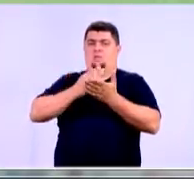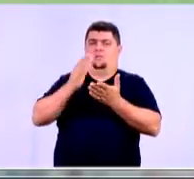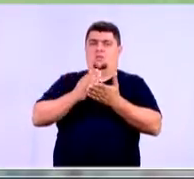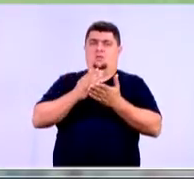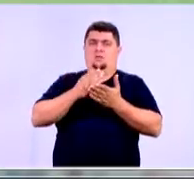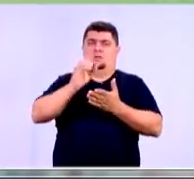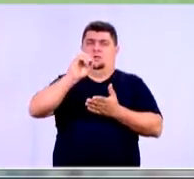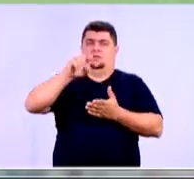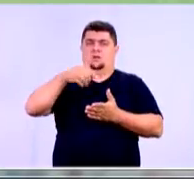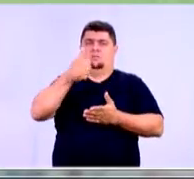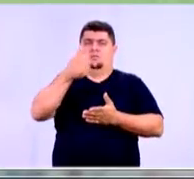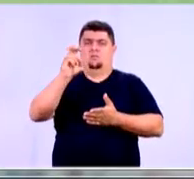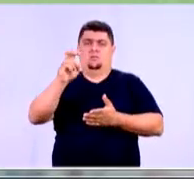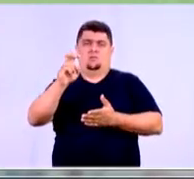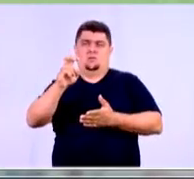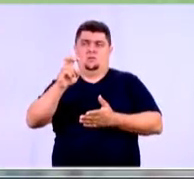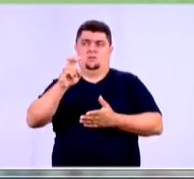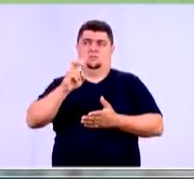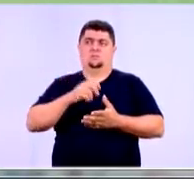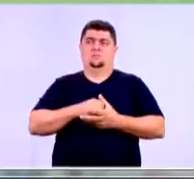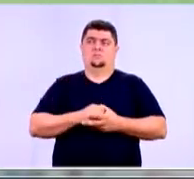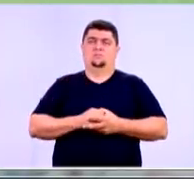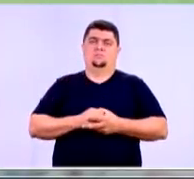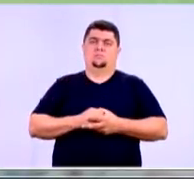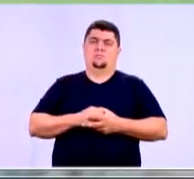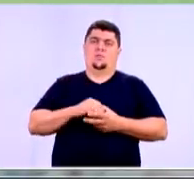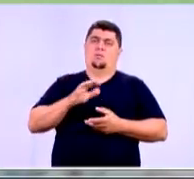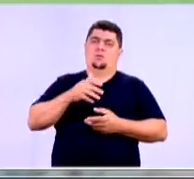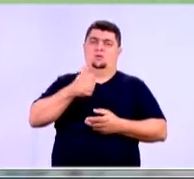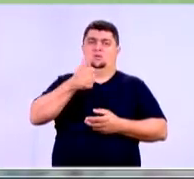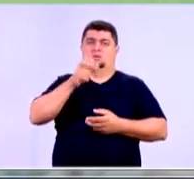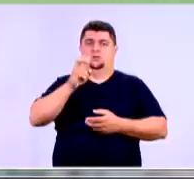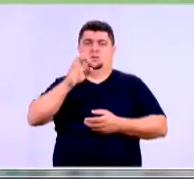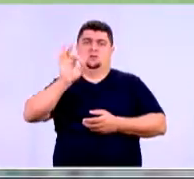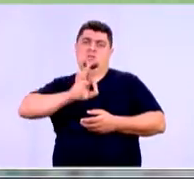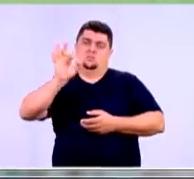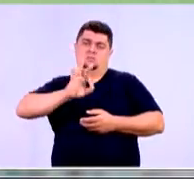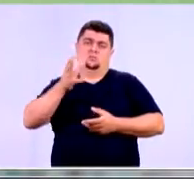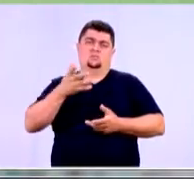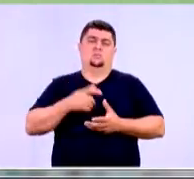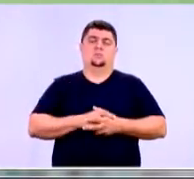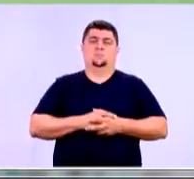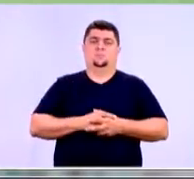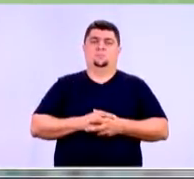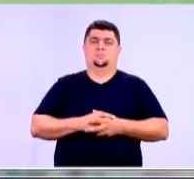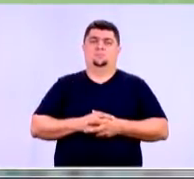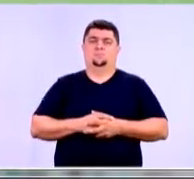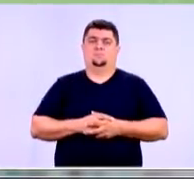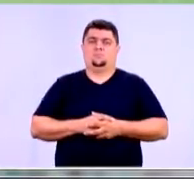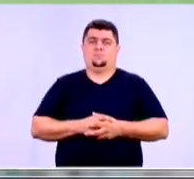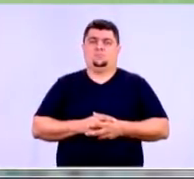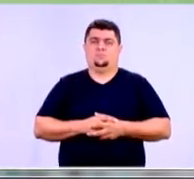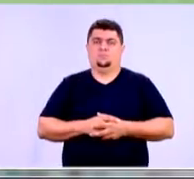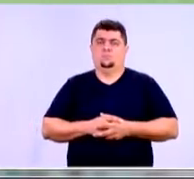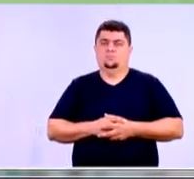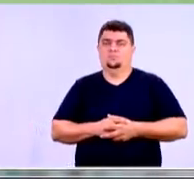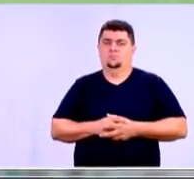dar 0,15. 0,15. Ou também 15%, né? 15%, exato. Que é